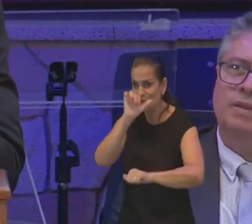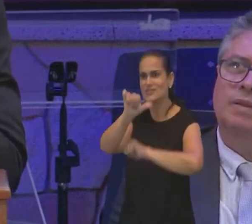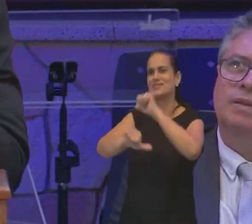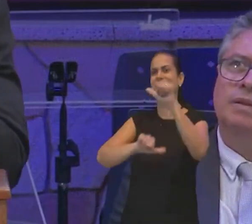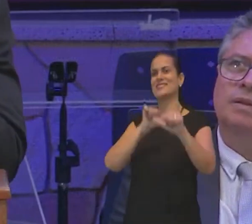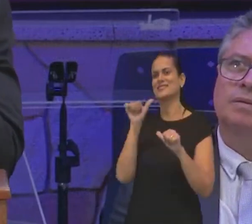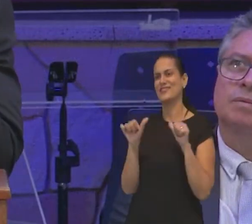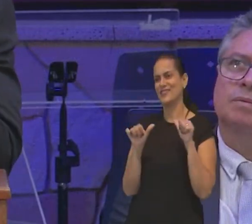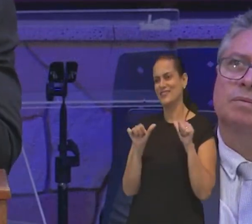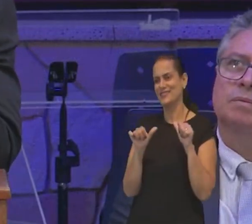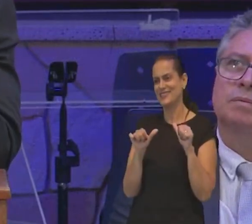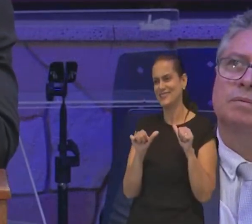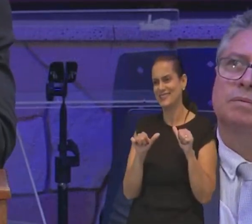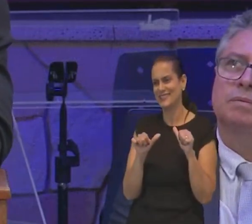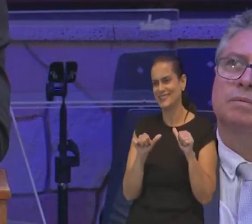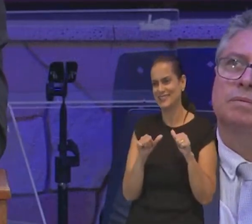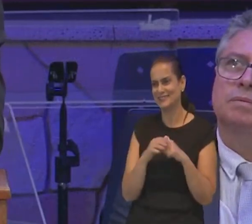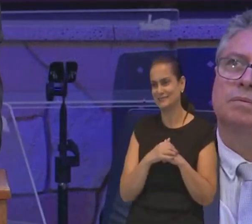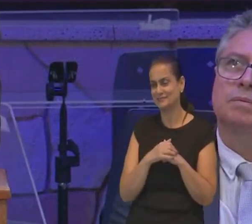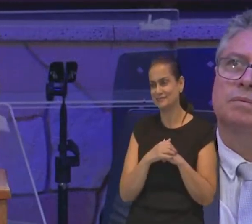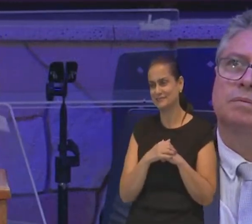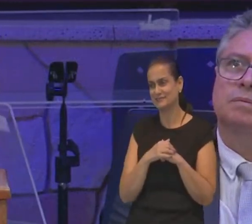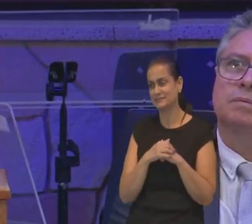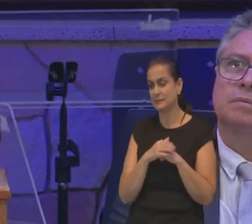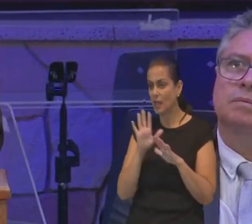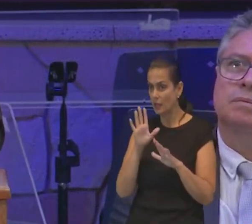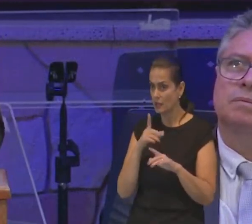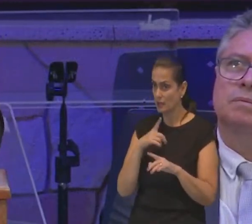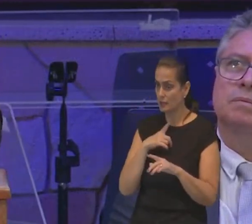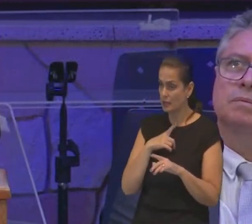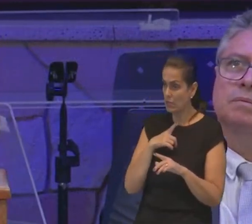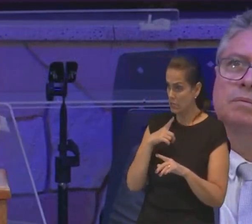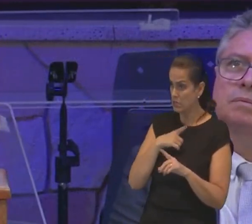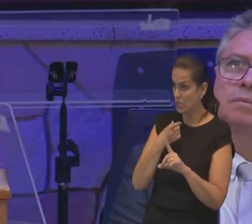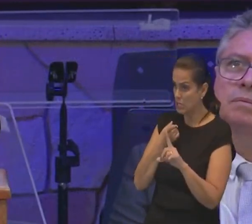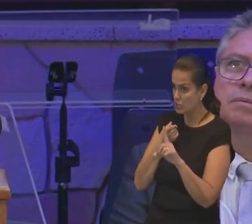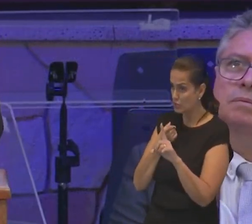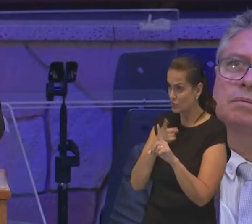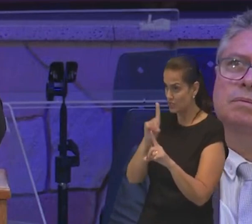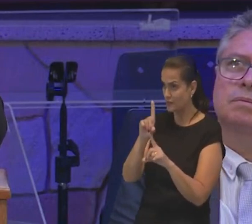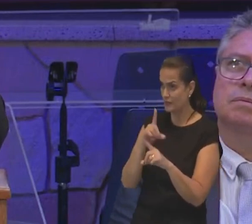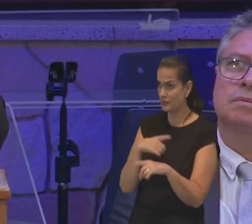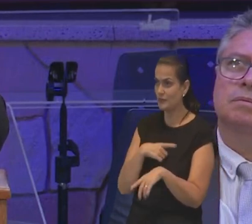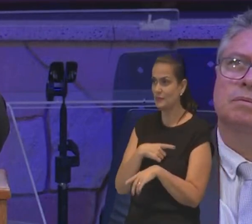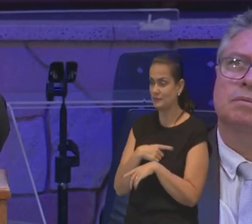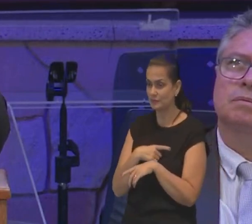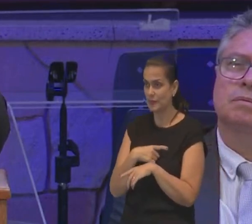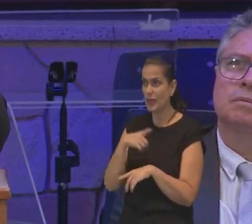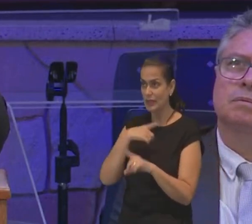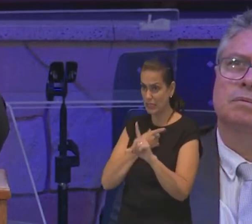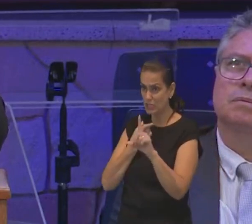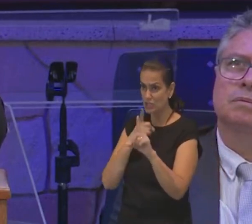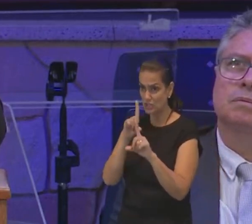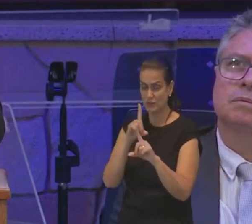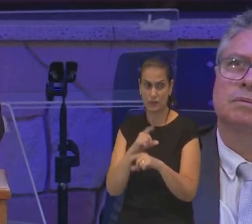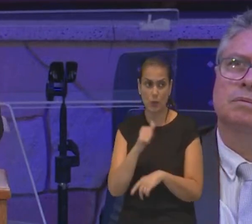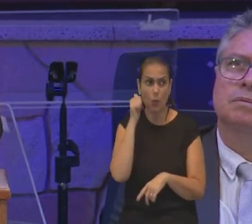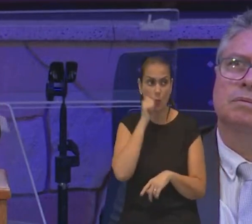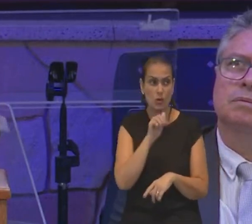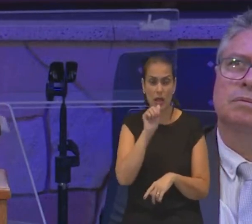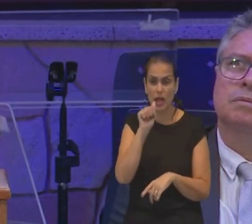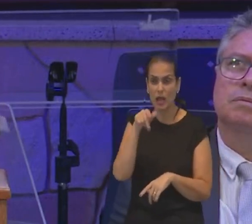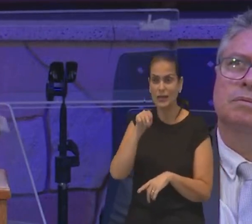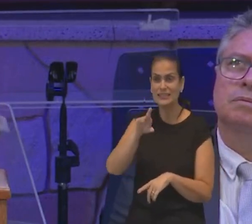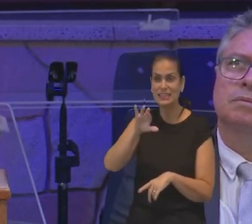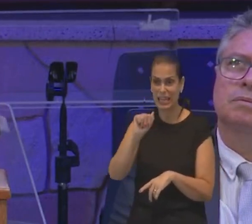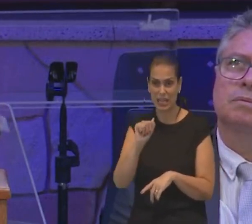meus irmãos, eu tenho um desafio para você. Nossa irmã Andréia está com algumas fichas. É